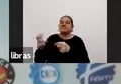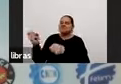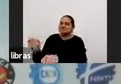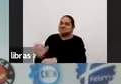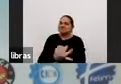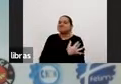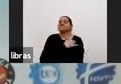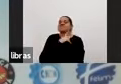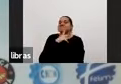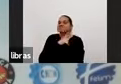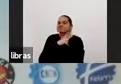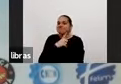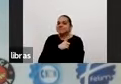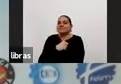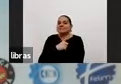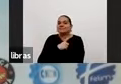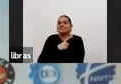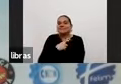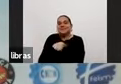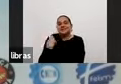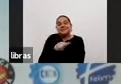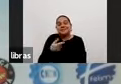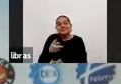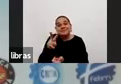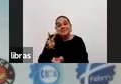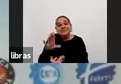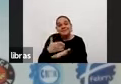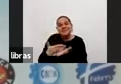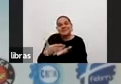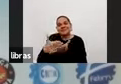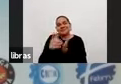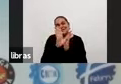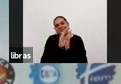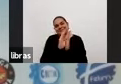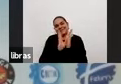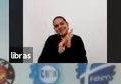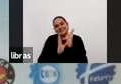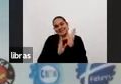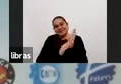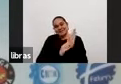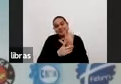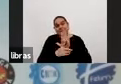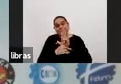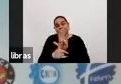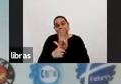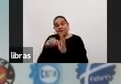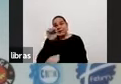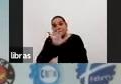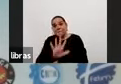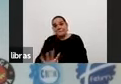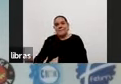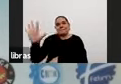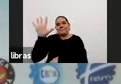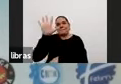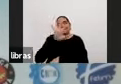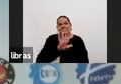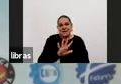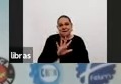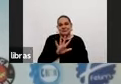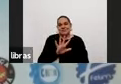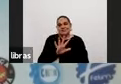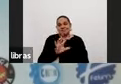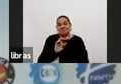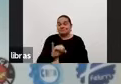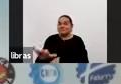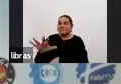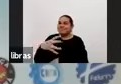emocionantes. E a gente vai começar aqui esse conteúdo com as imagens, imagens realmente que tocam